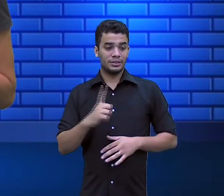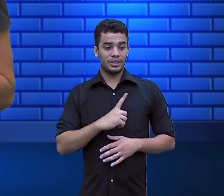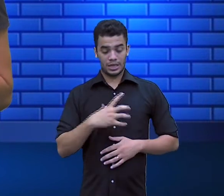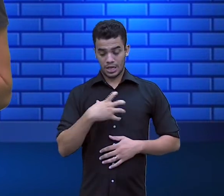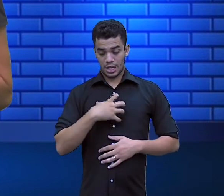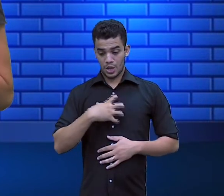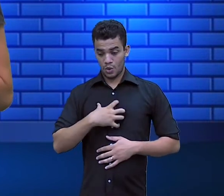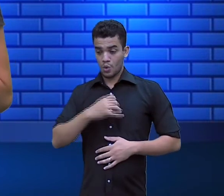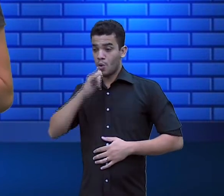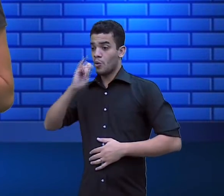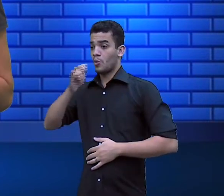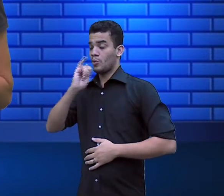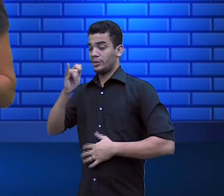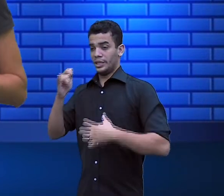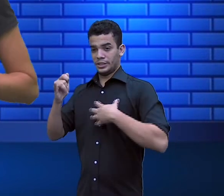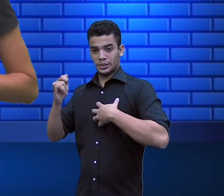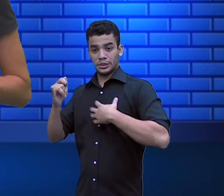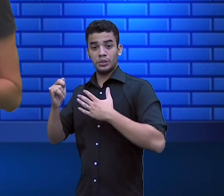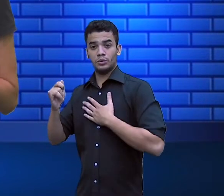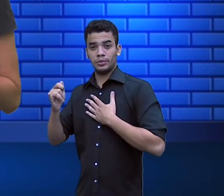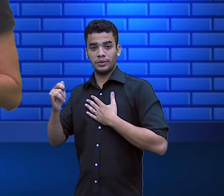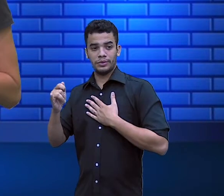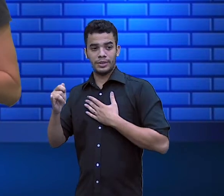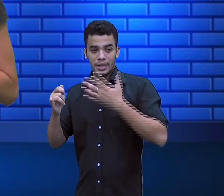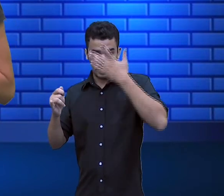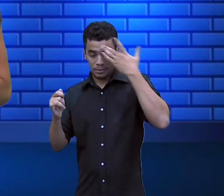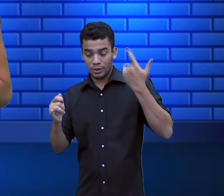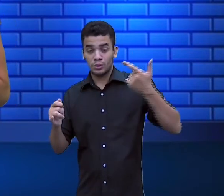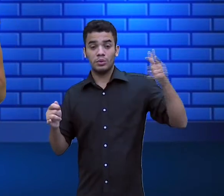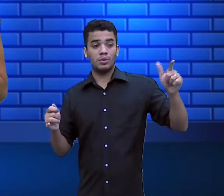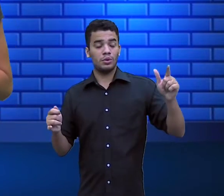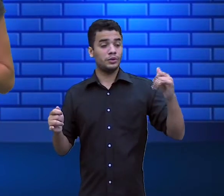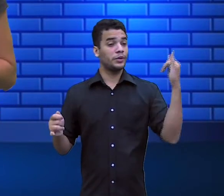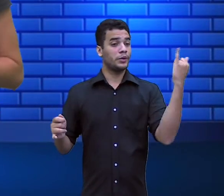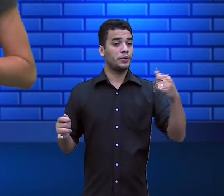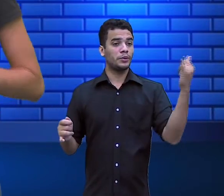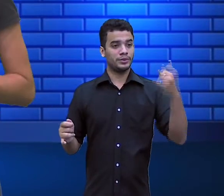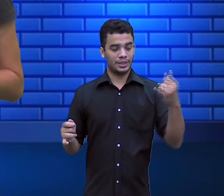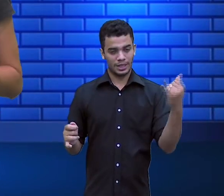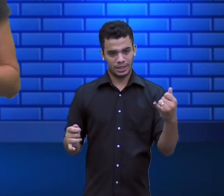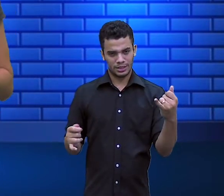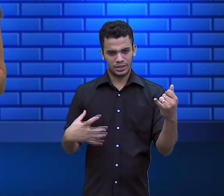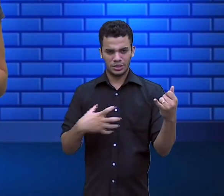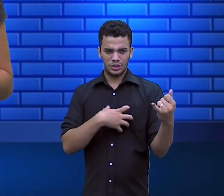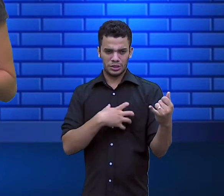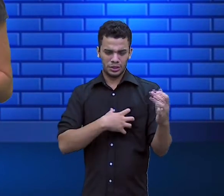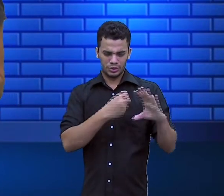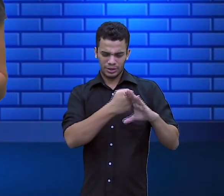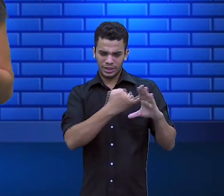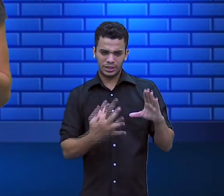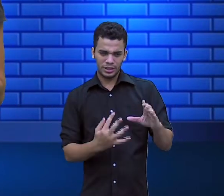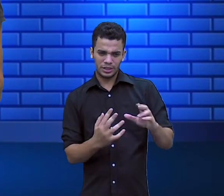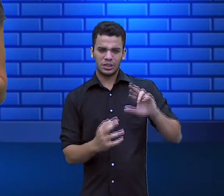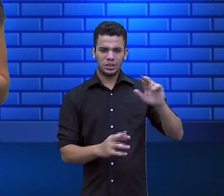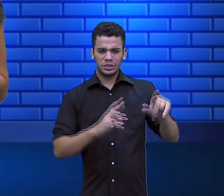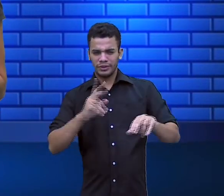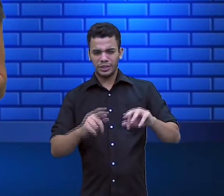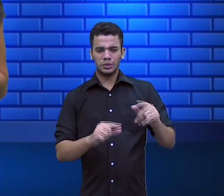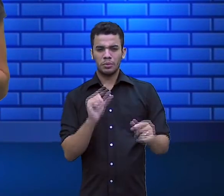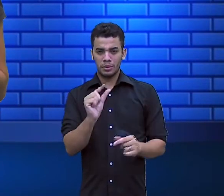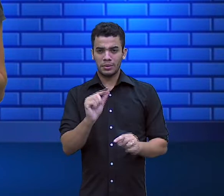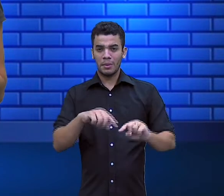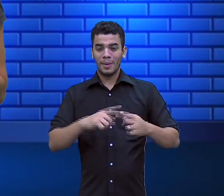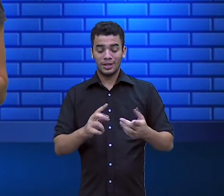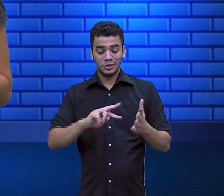sobre o comportamento em sociedade. Vamos continuar. As